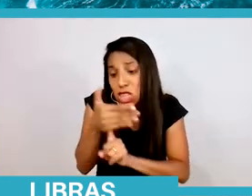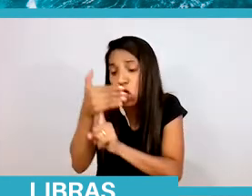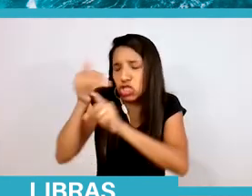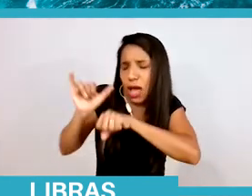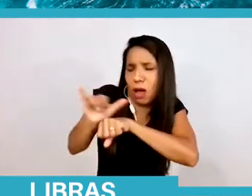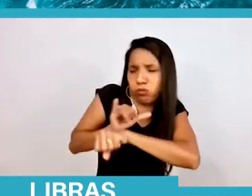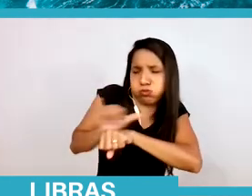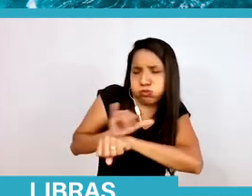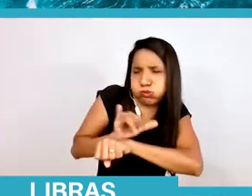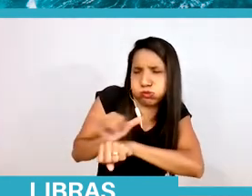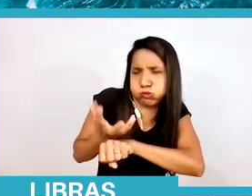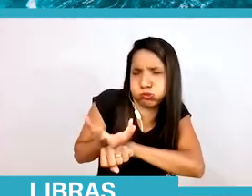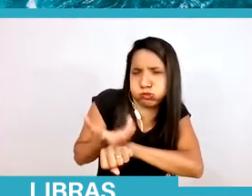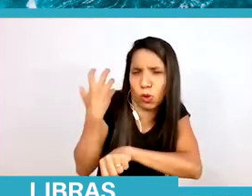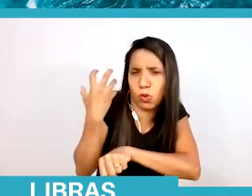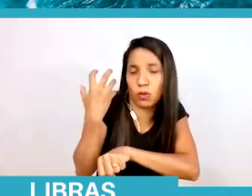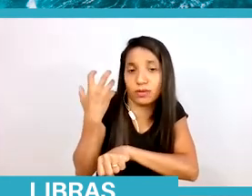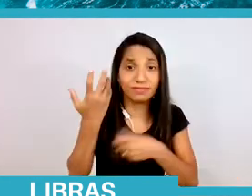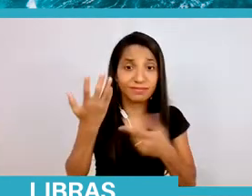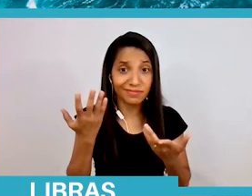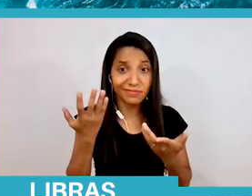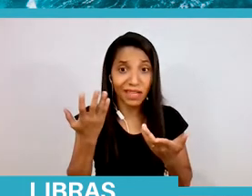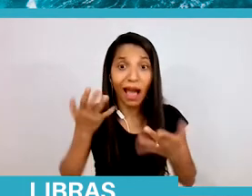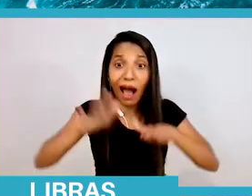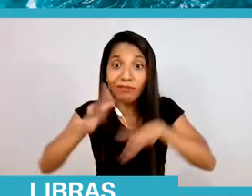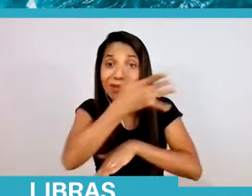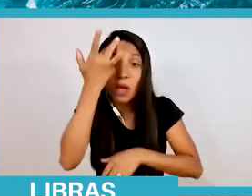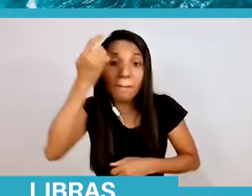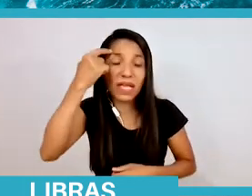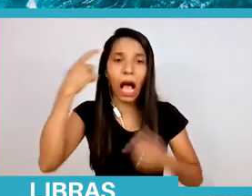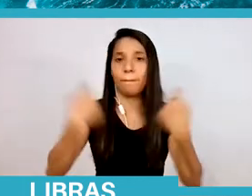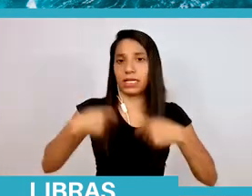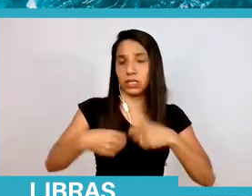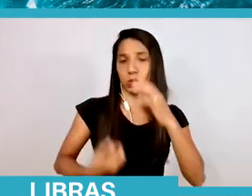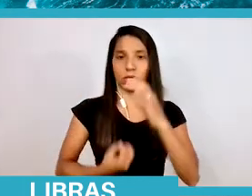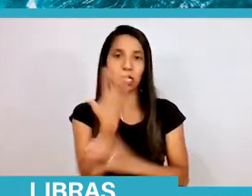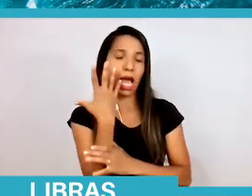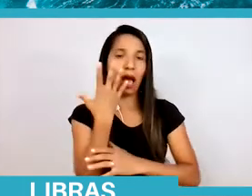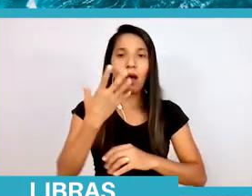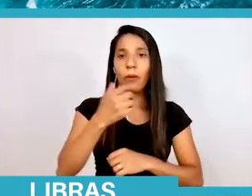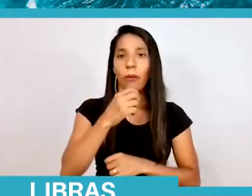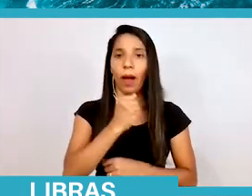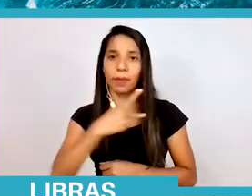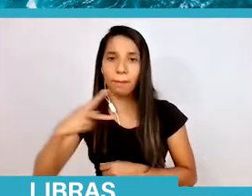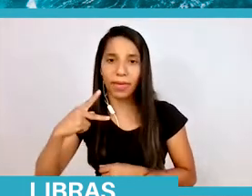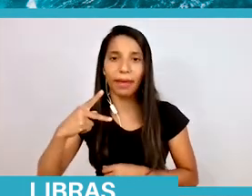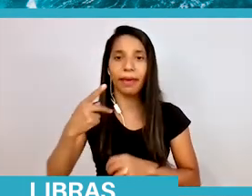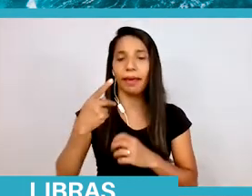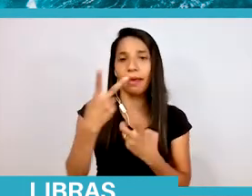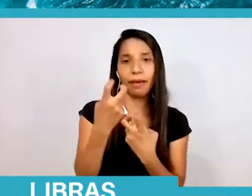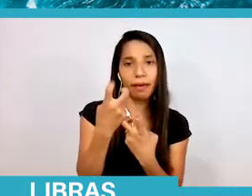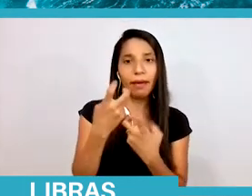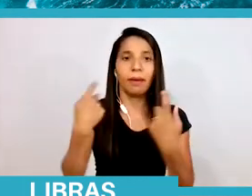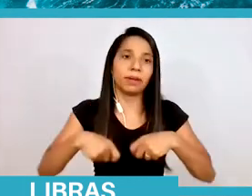precisa criar um aplicativo, criar um software. Não necessariamente você precisa aplicar uma